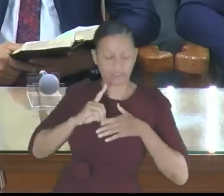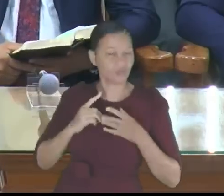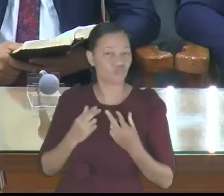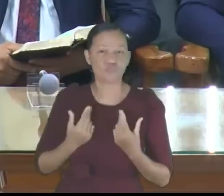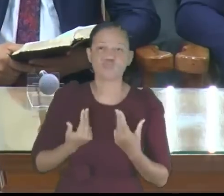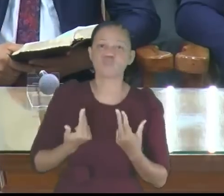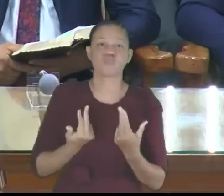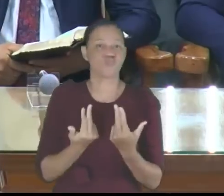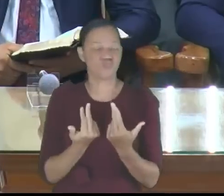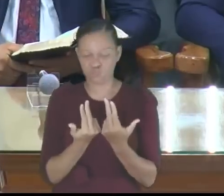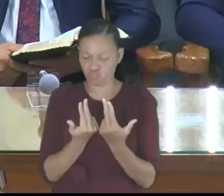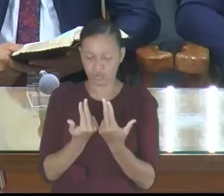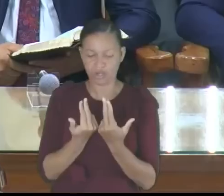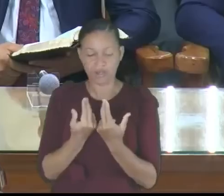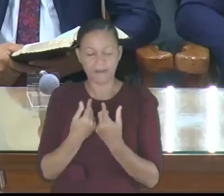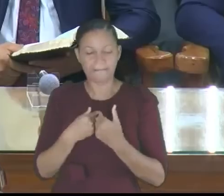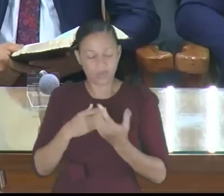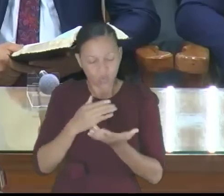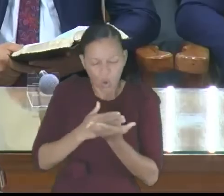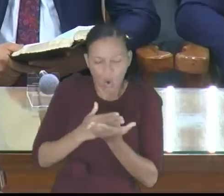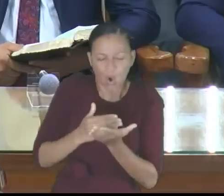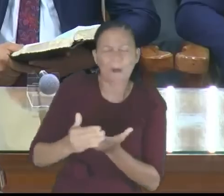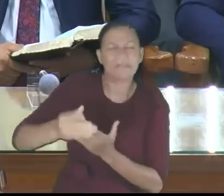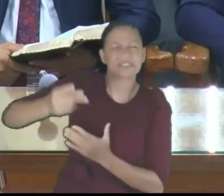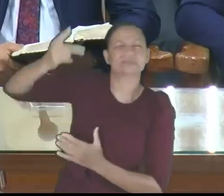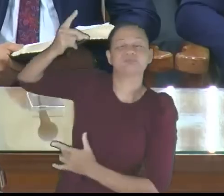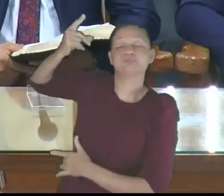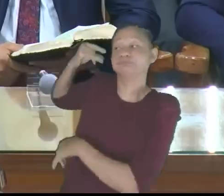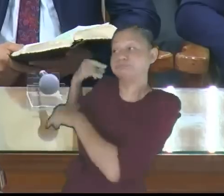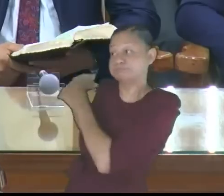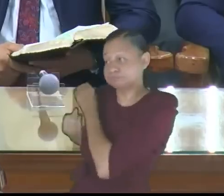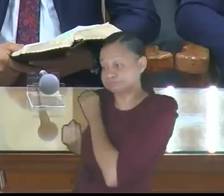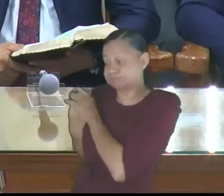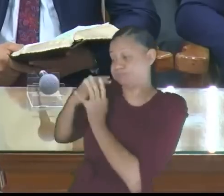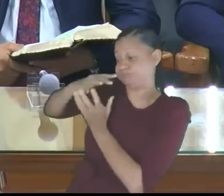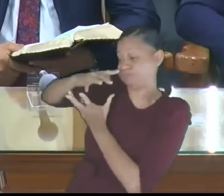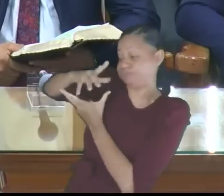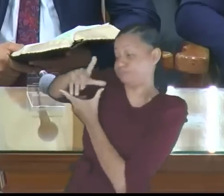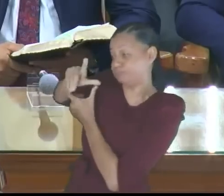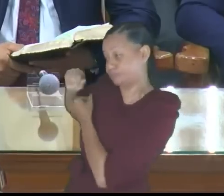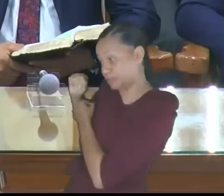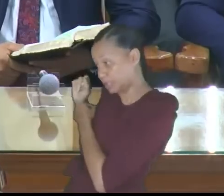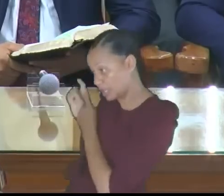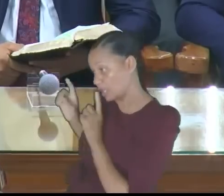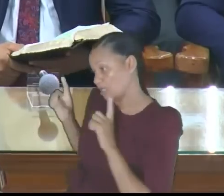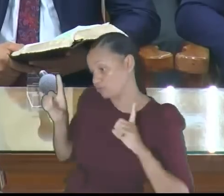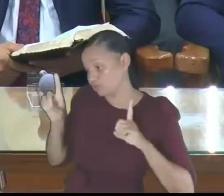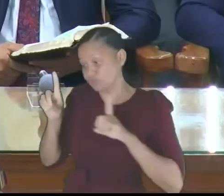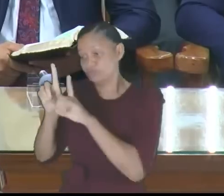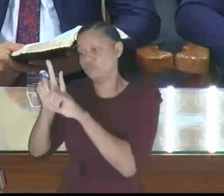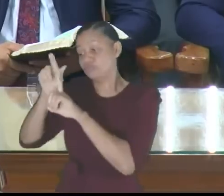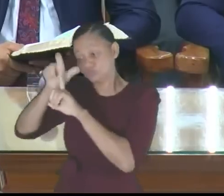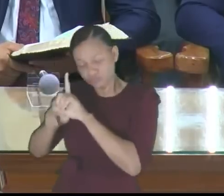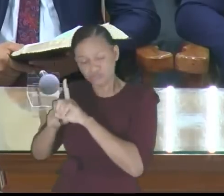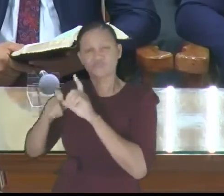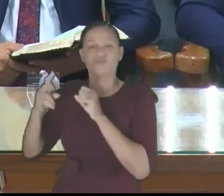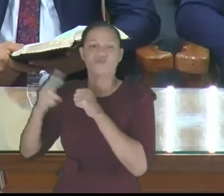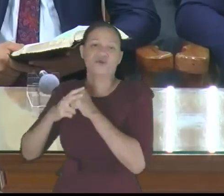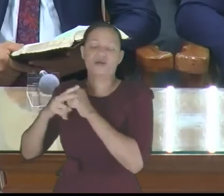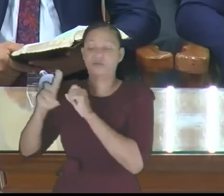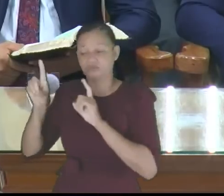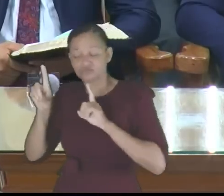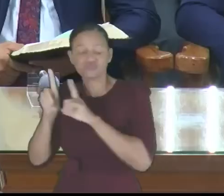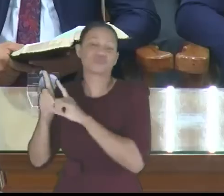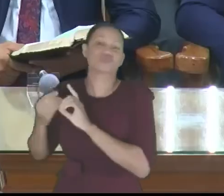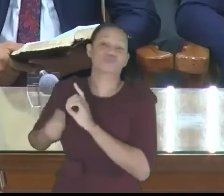humana. Ele no princípio era o verbo estava com Deus e o verbo era Deus. Jesus já existia na